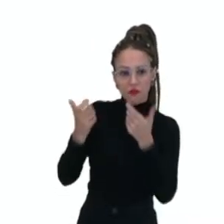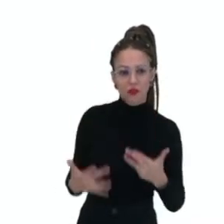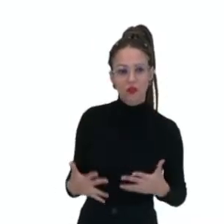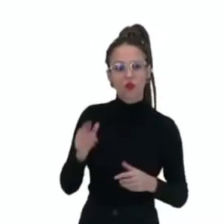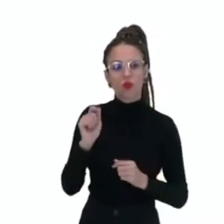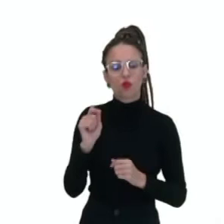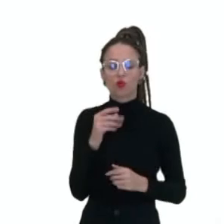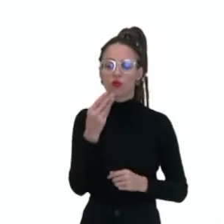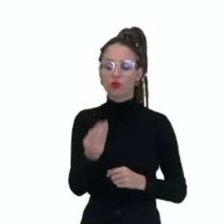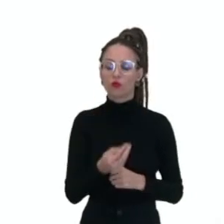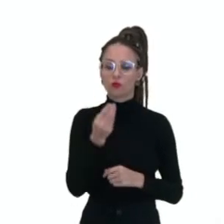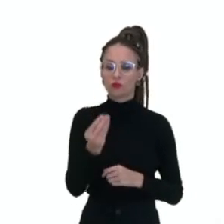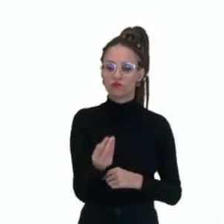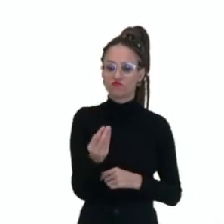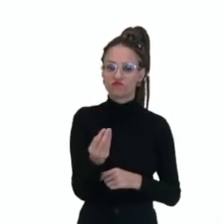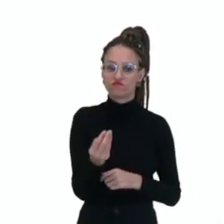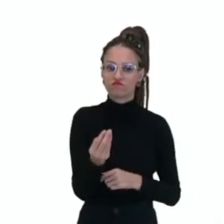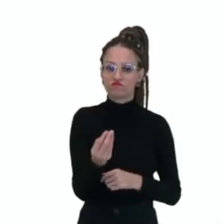de uma